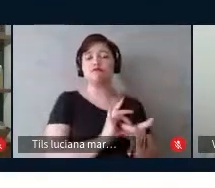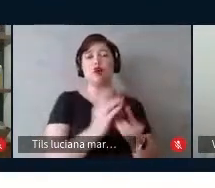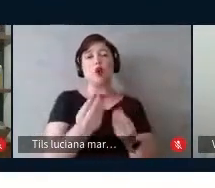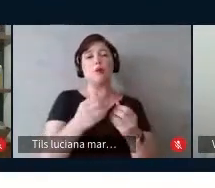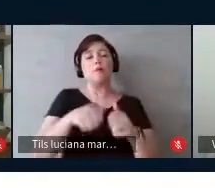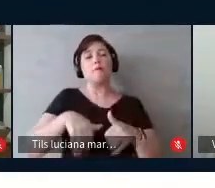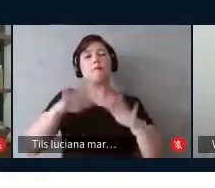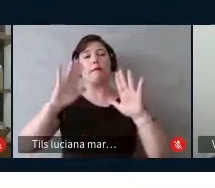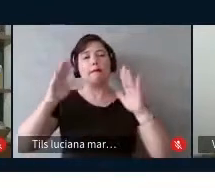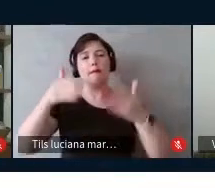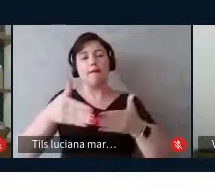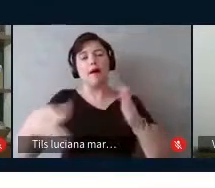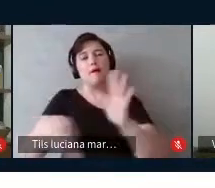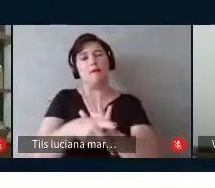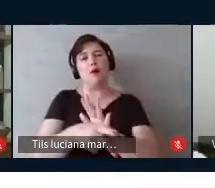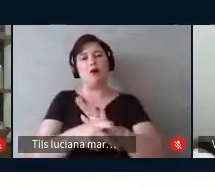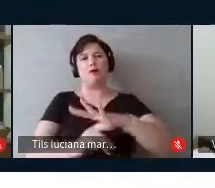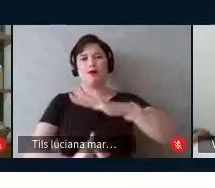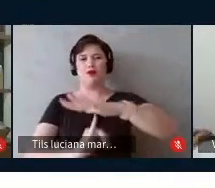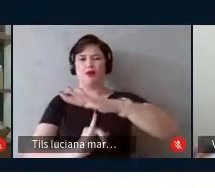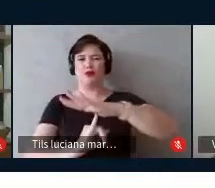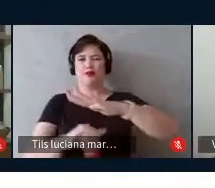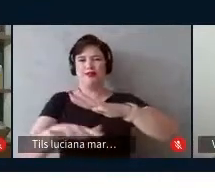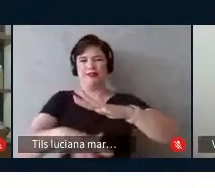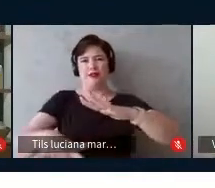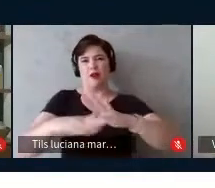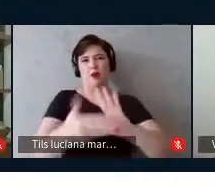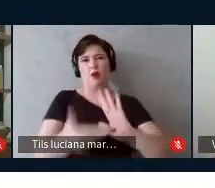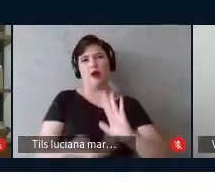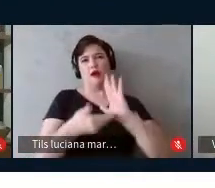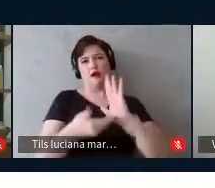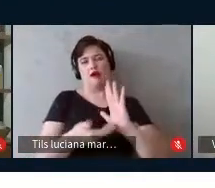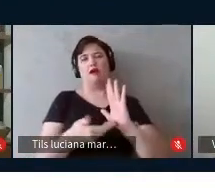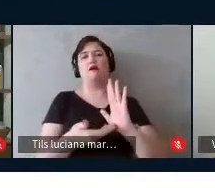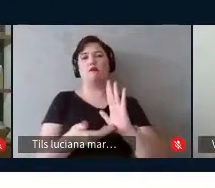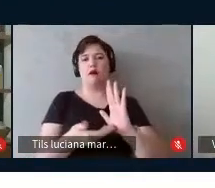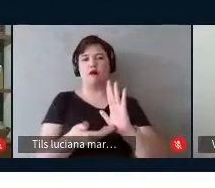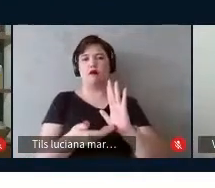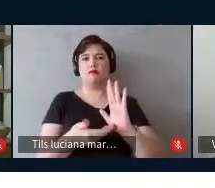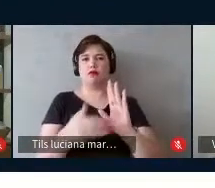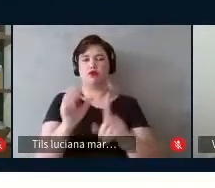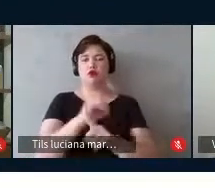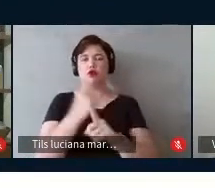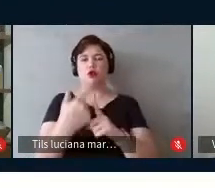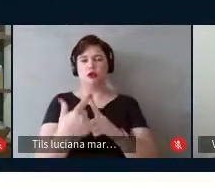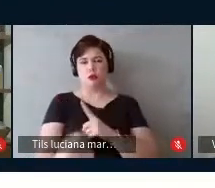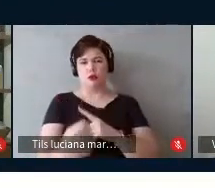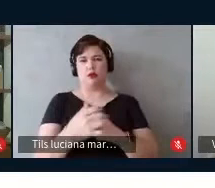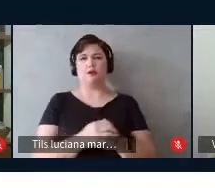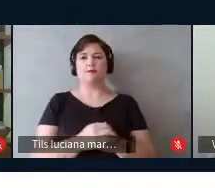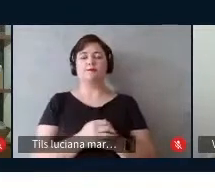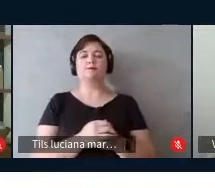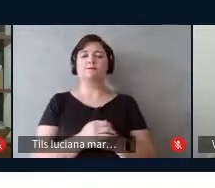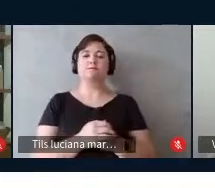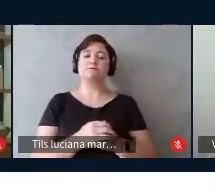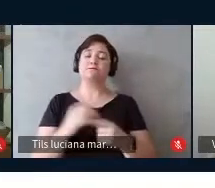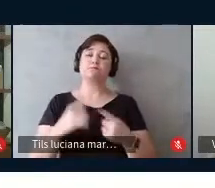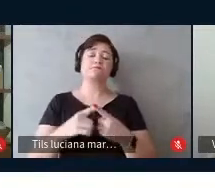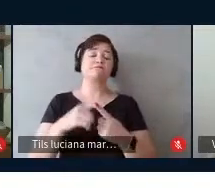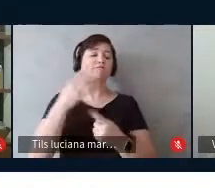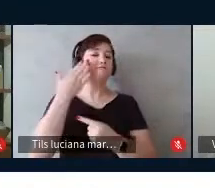mais voltada para o campo institucional, né? A gente faz essa contextualização sociolinguística. para